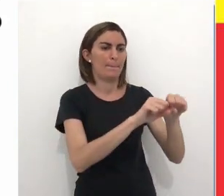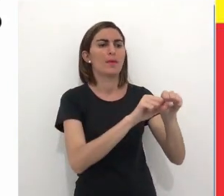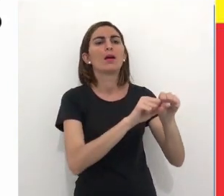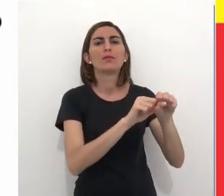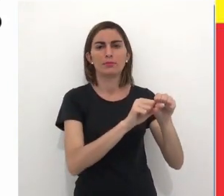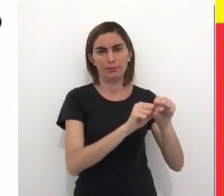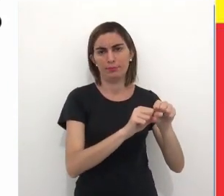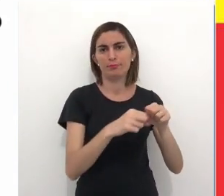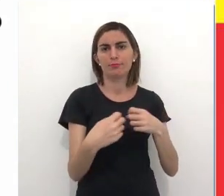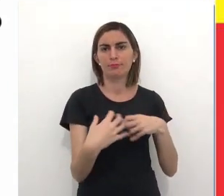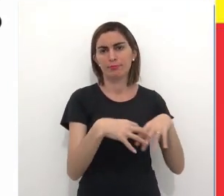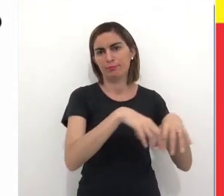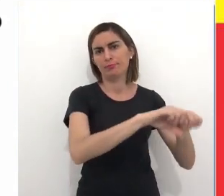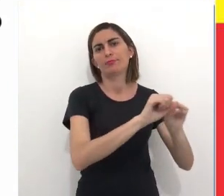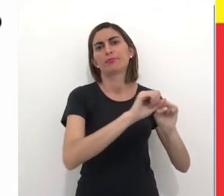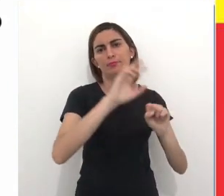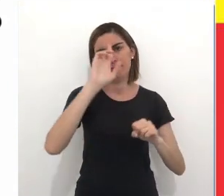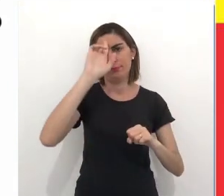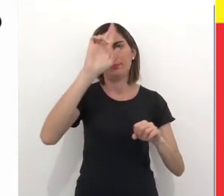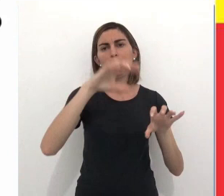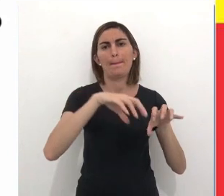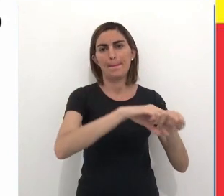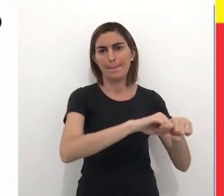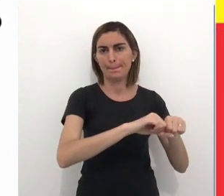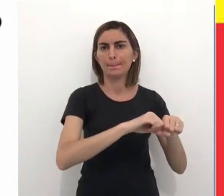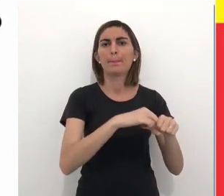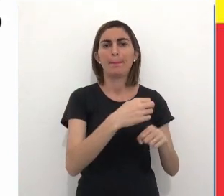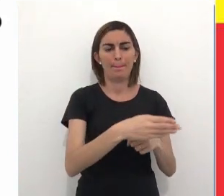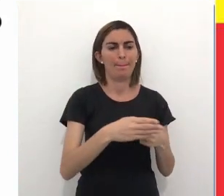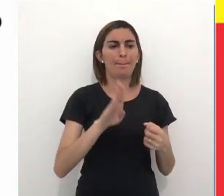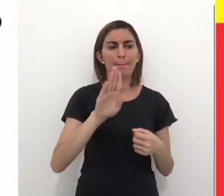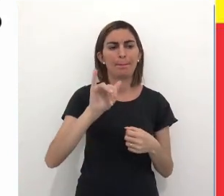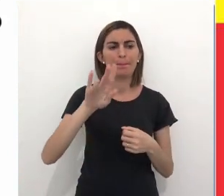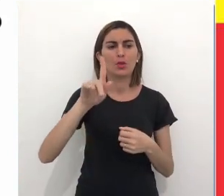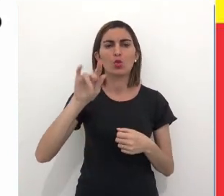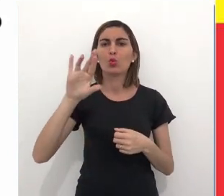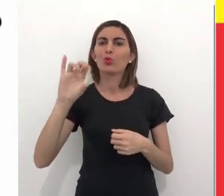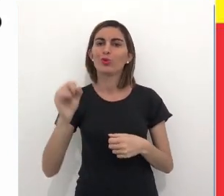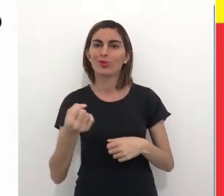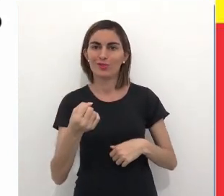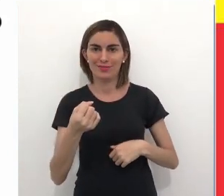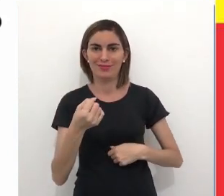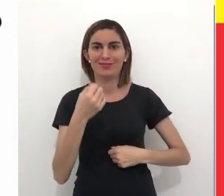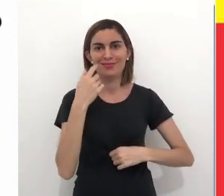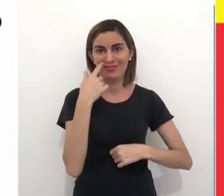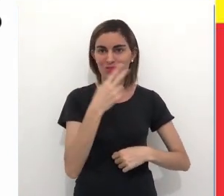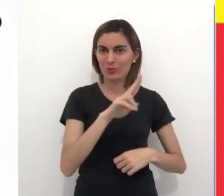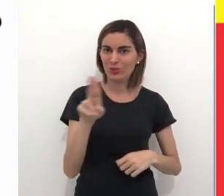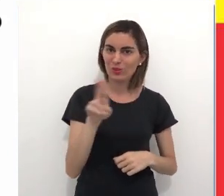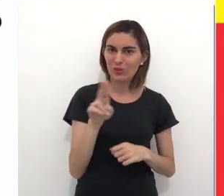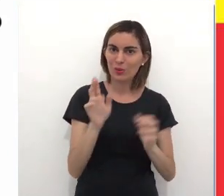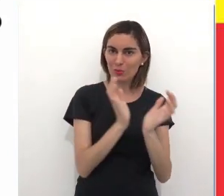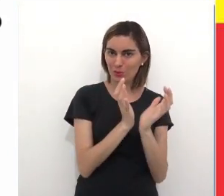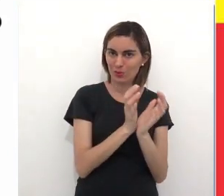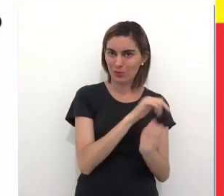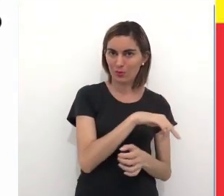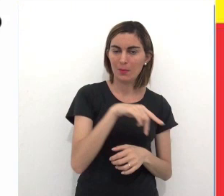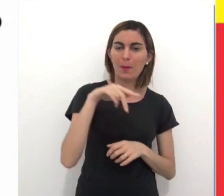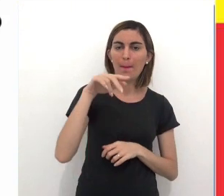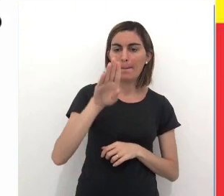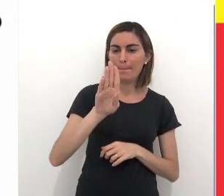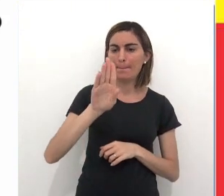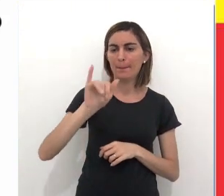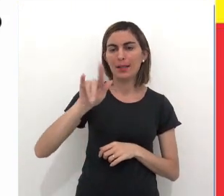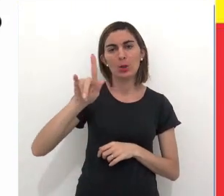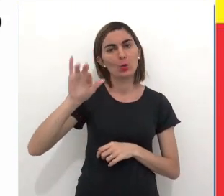poder das mãos de seus adversários, os bicudos. Olha o nome do grupo, os